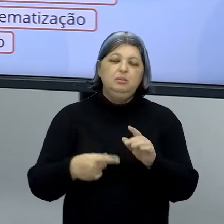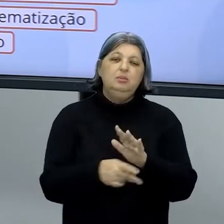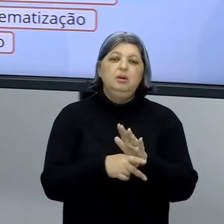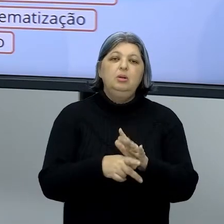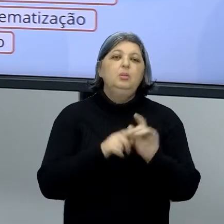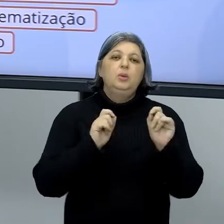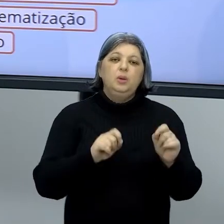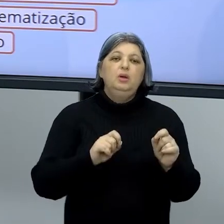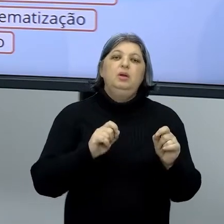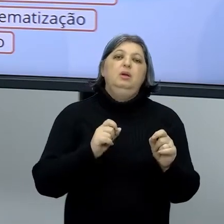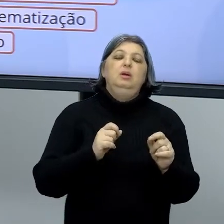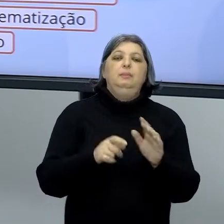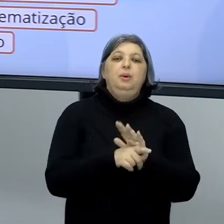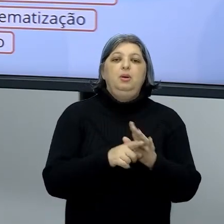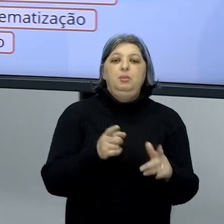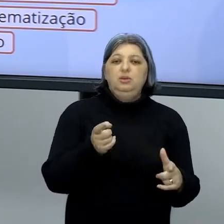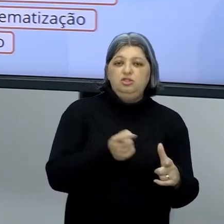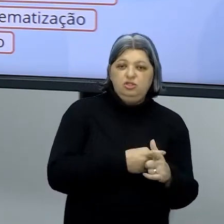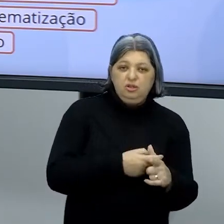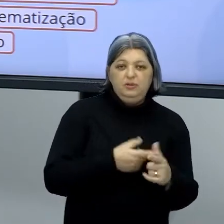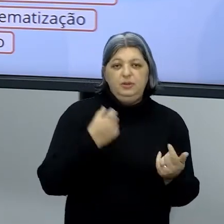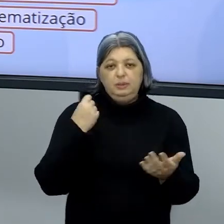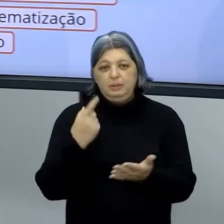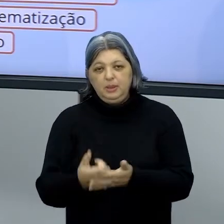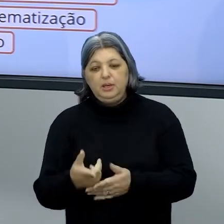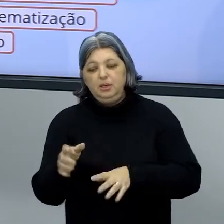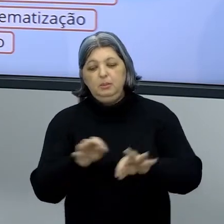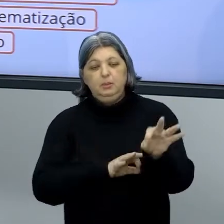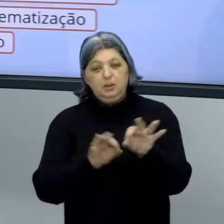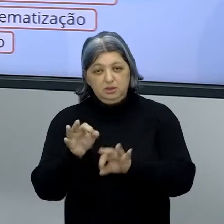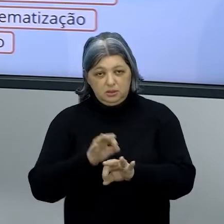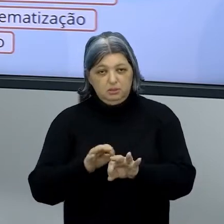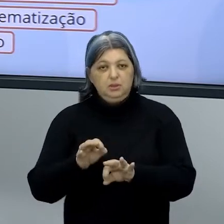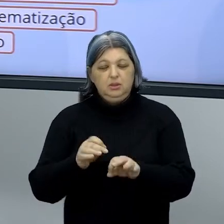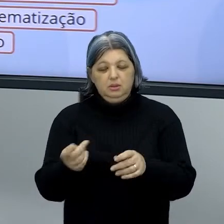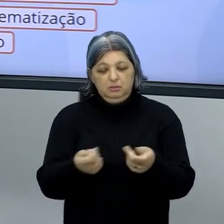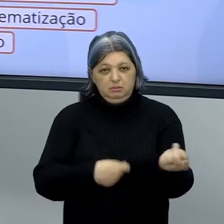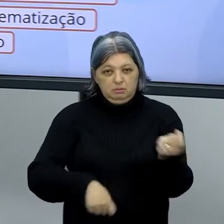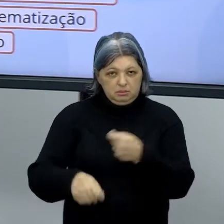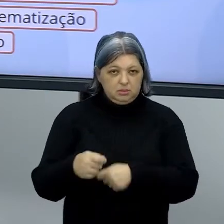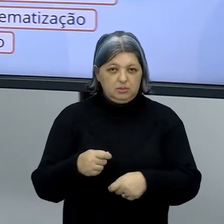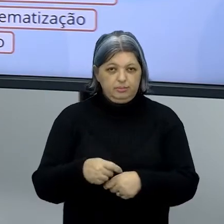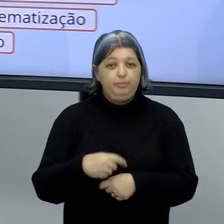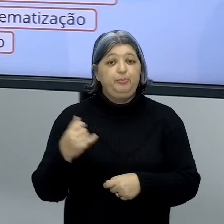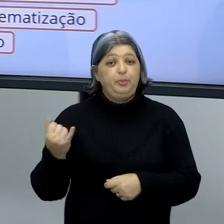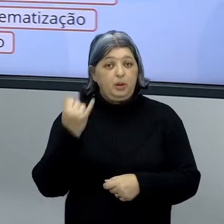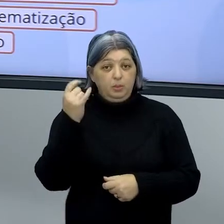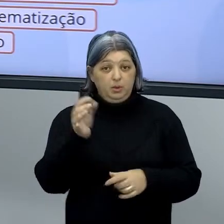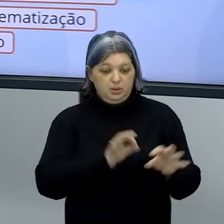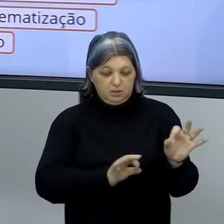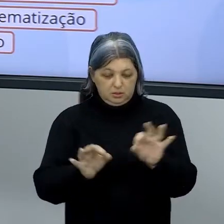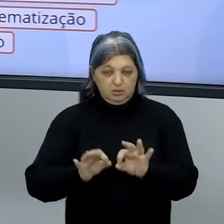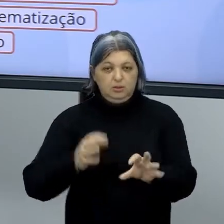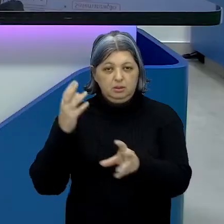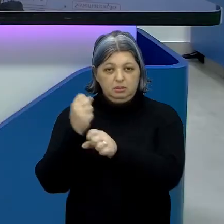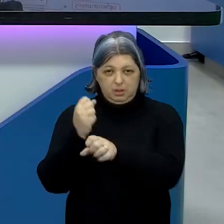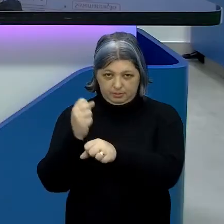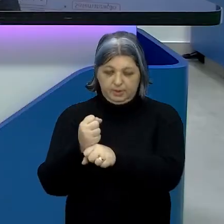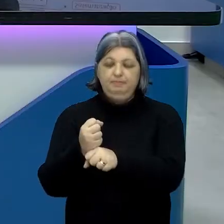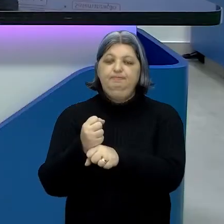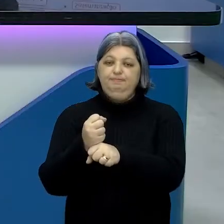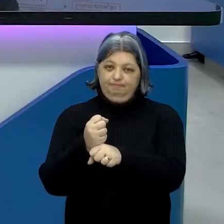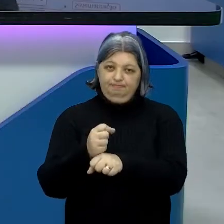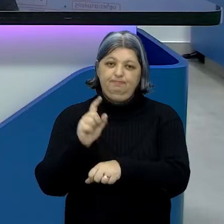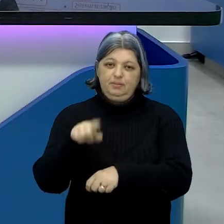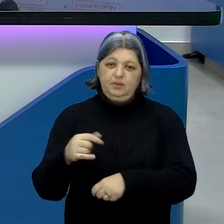despesa, que isso para um orçamento e para um planejamento financeiro é muito importante, você se organizar contabilmente. Sim. Né? Você